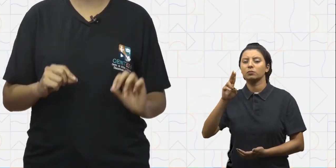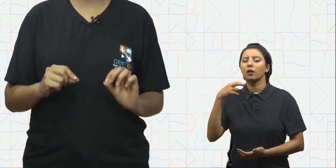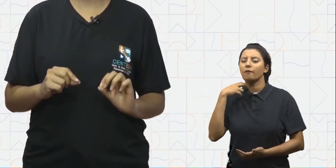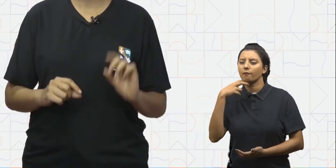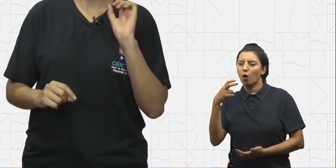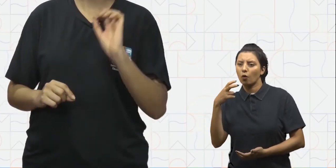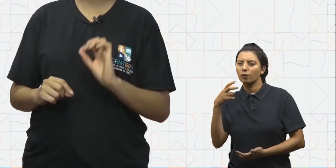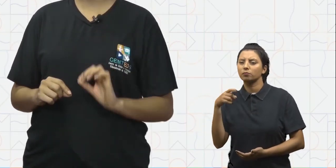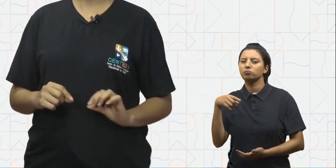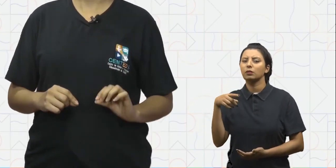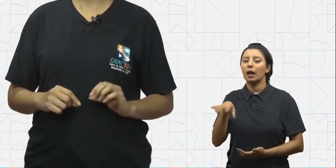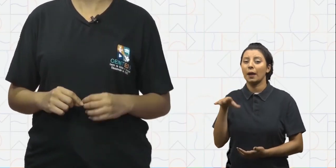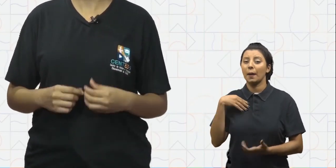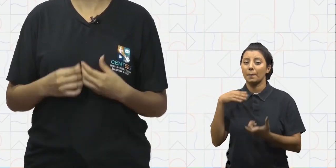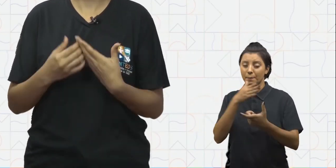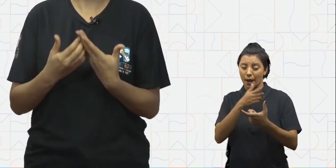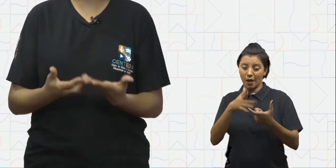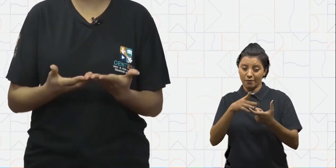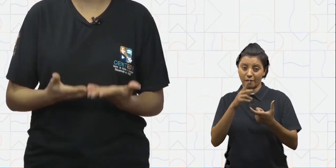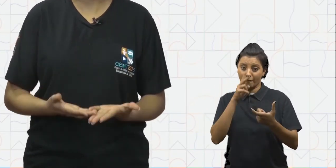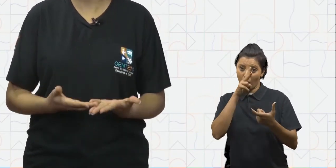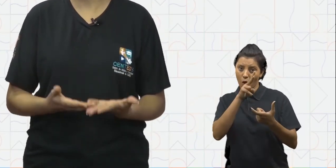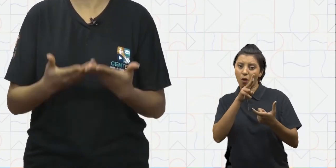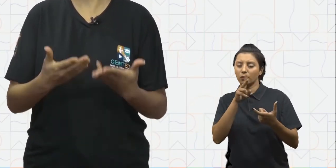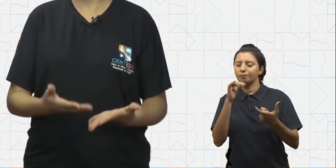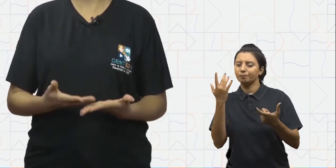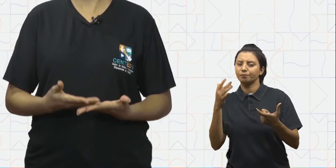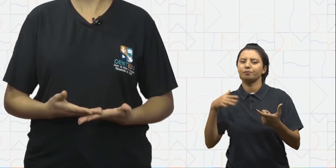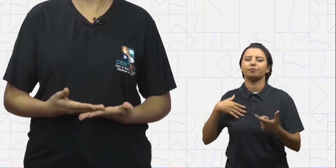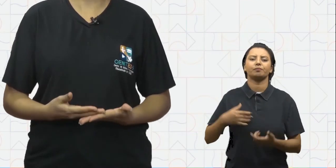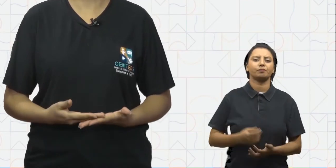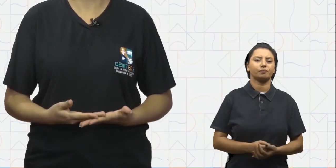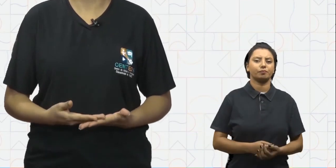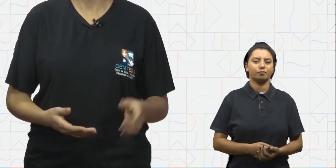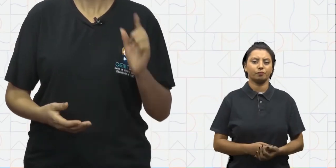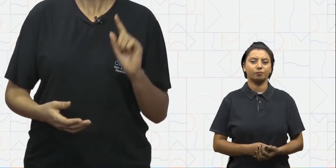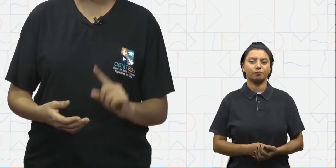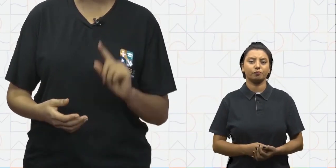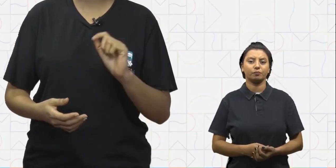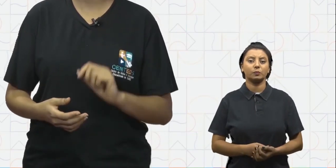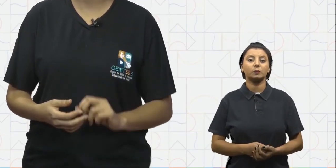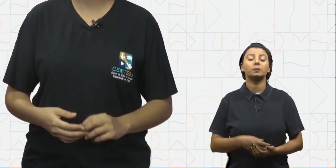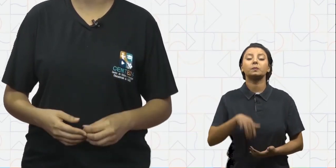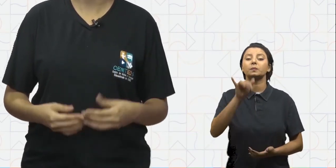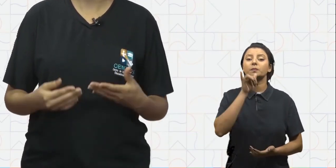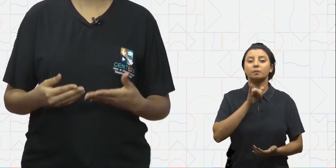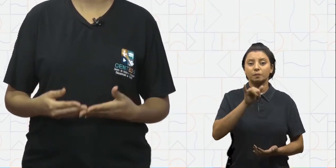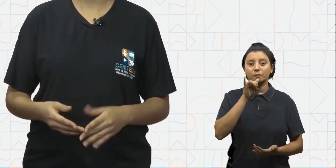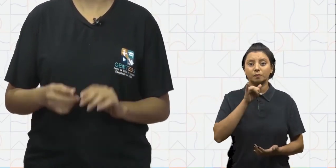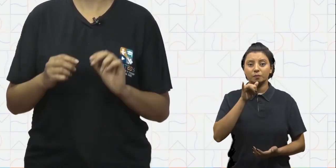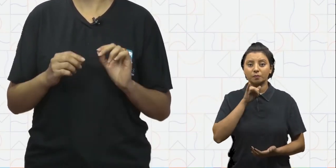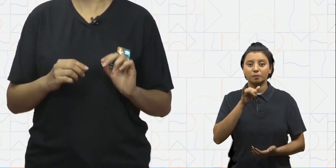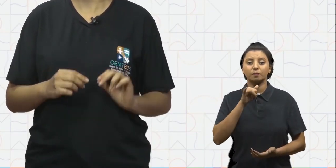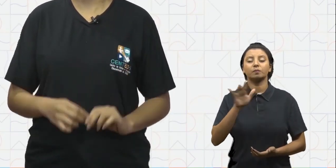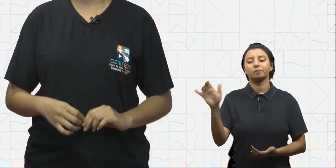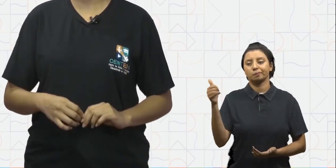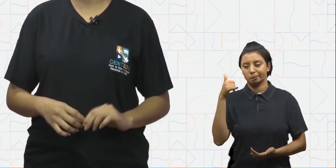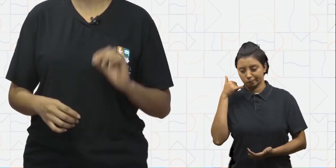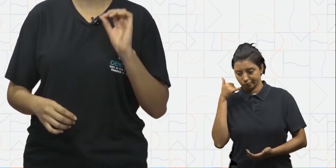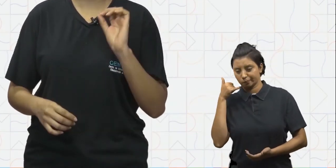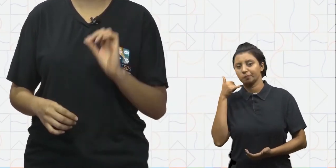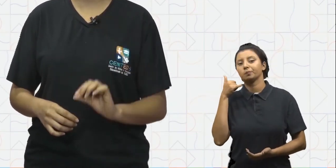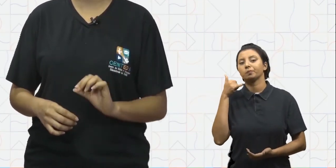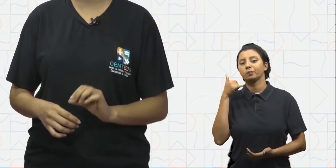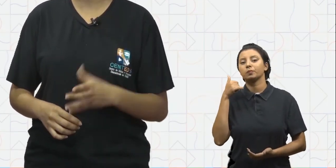Fale a palavra e a sílaba com o som mais forte será a sílaba tônica. Tome como exemplo as palavras